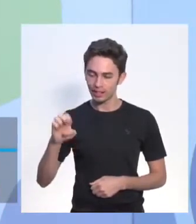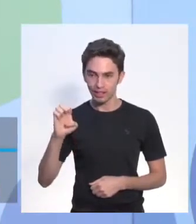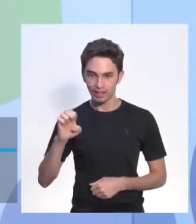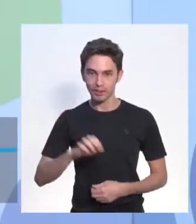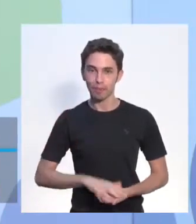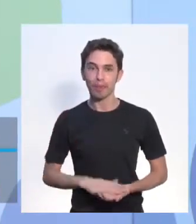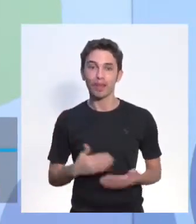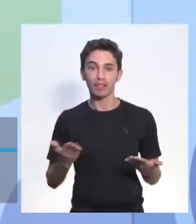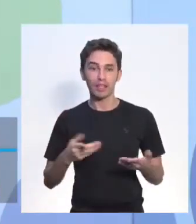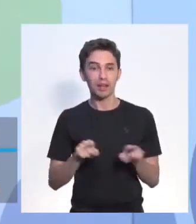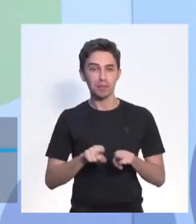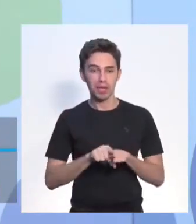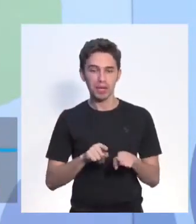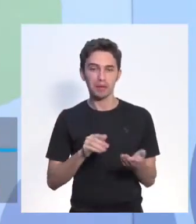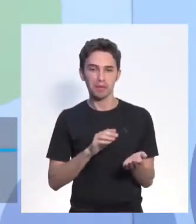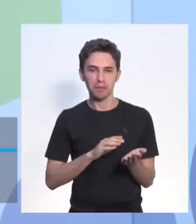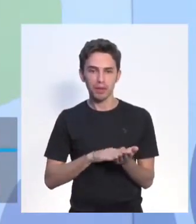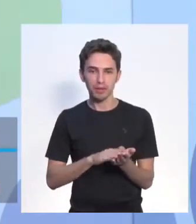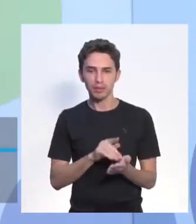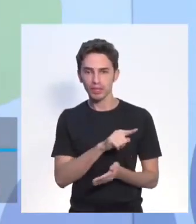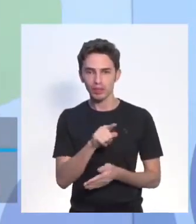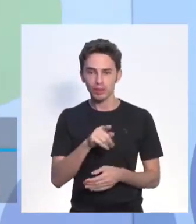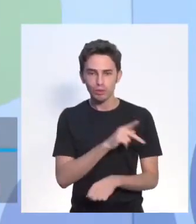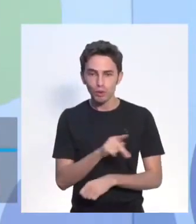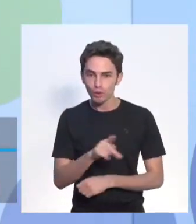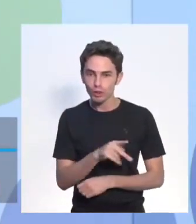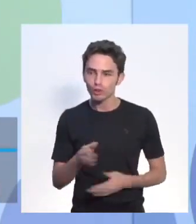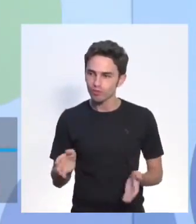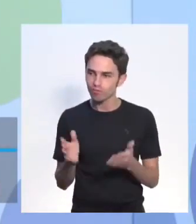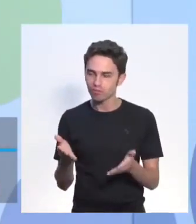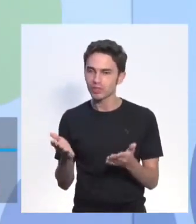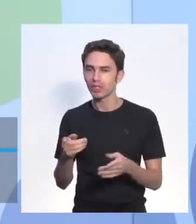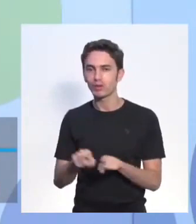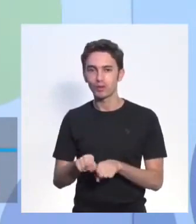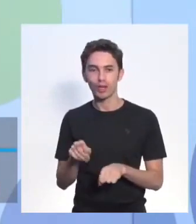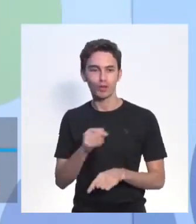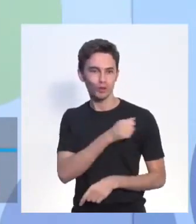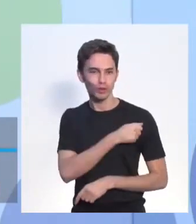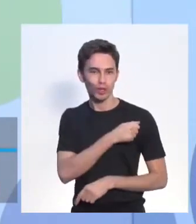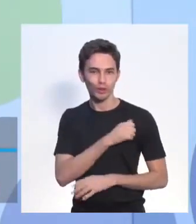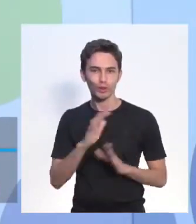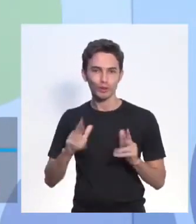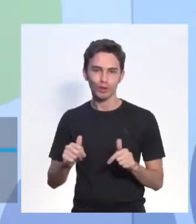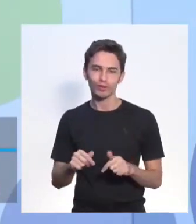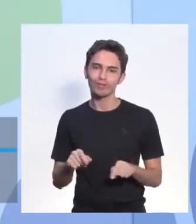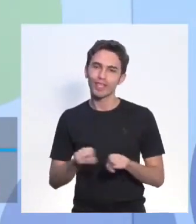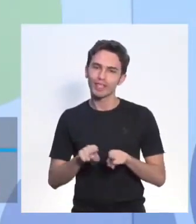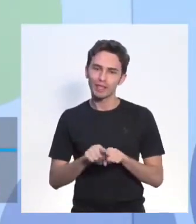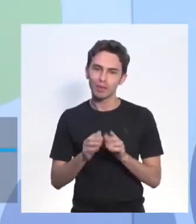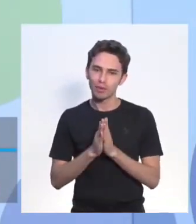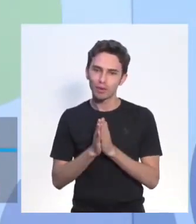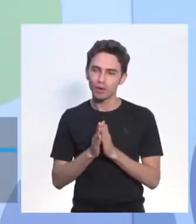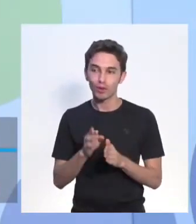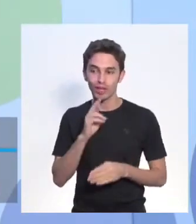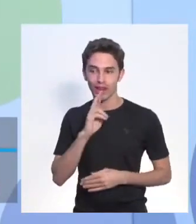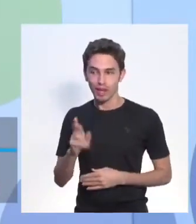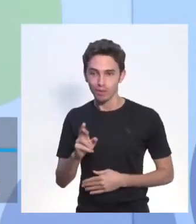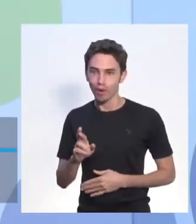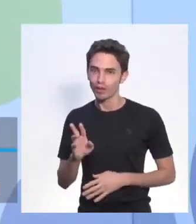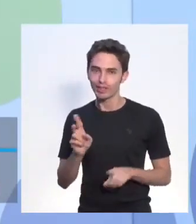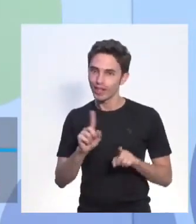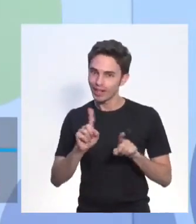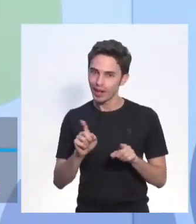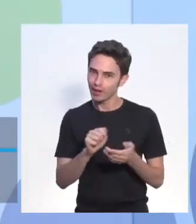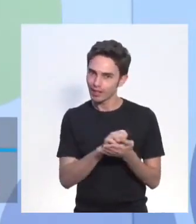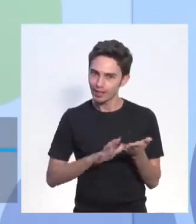incentivando a participação dos nossos alunos. E lembrar a todos eles que, por favor, não coloquem as respostas das